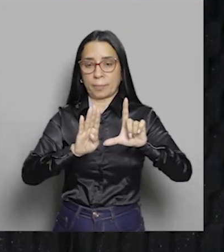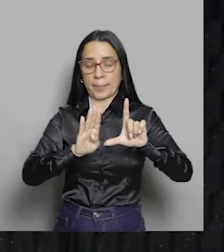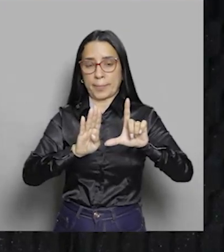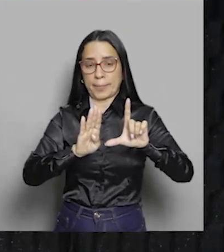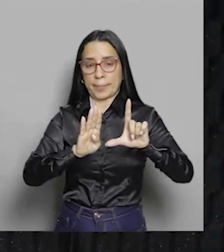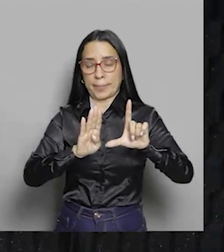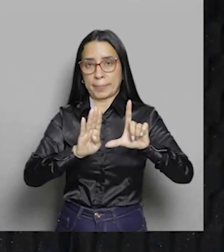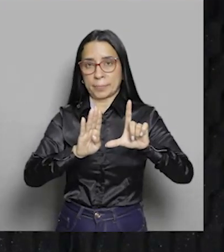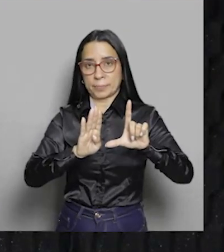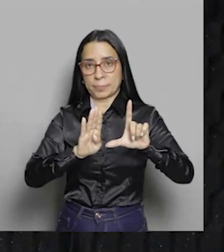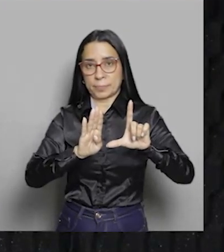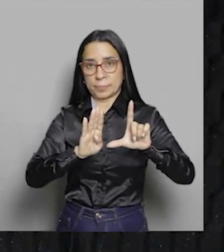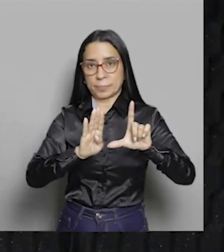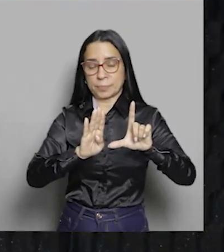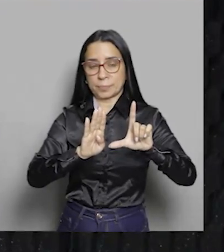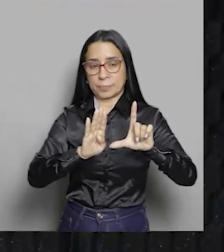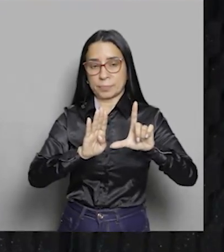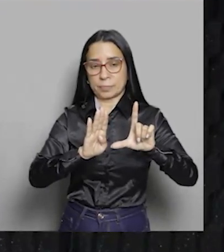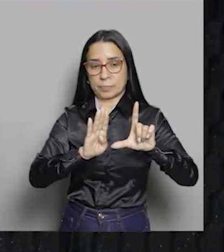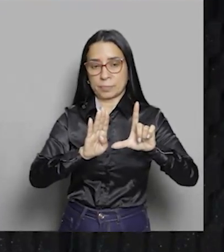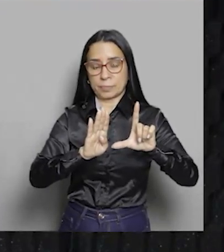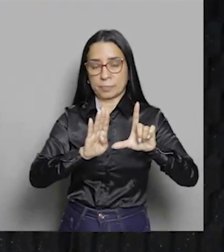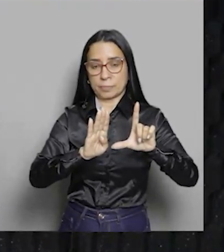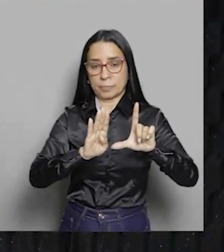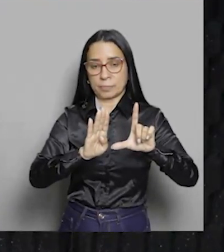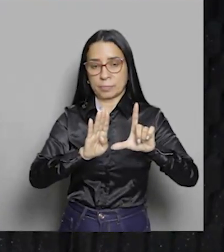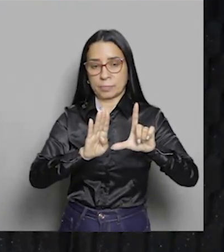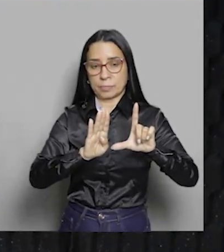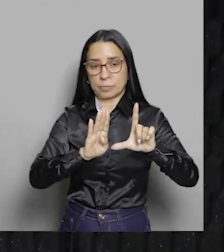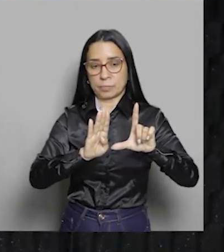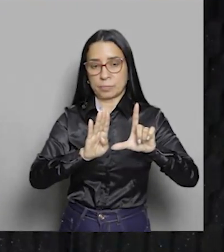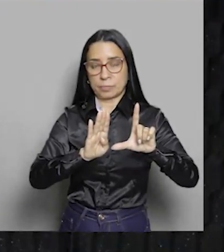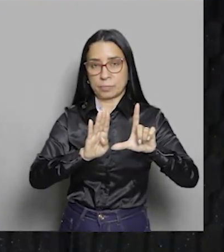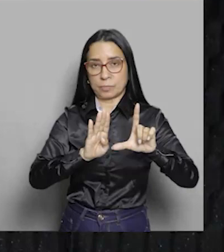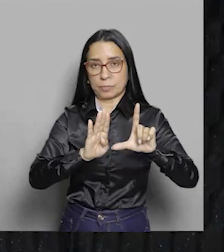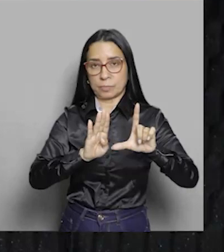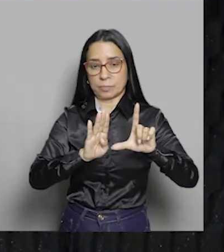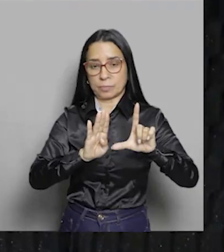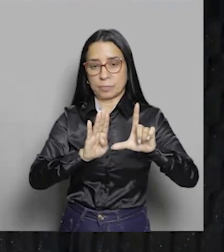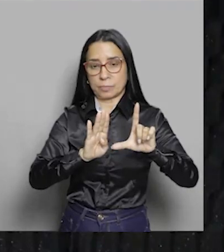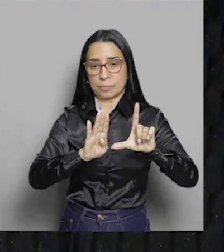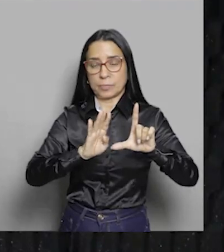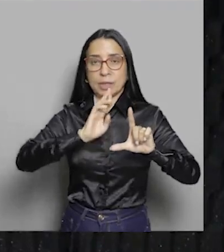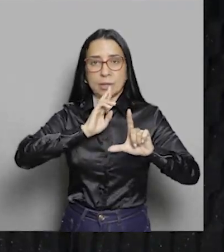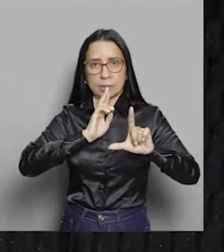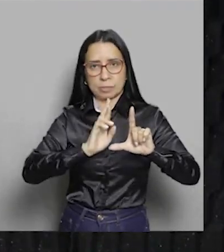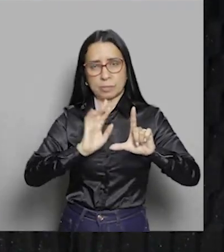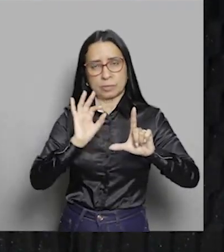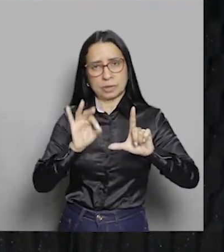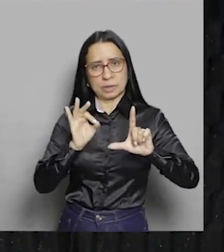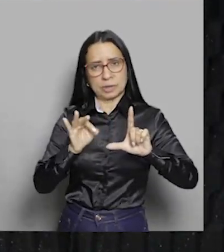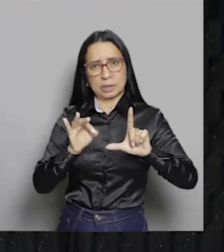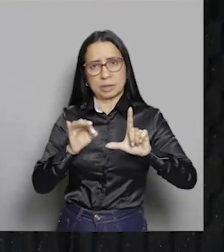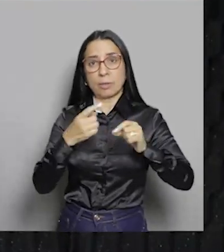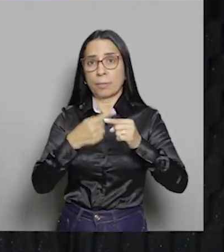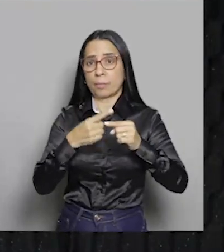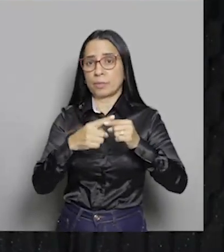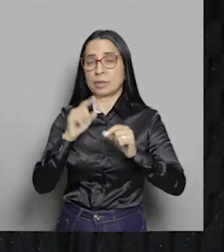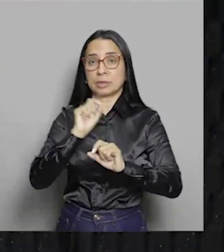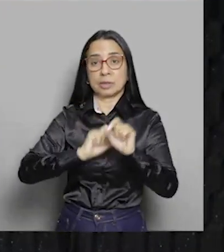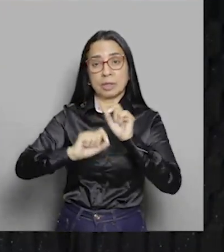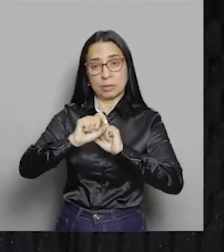Como nós reforçamos na justificativa, a expropriação dos direitos humanitários. Né? Repare, porque está deixando como